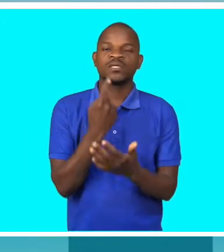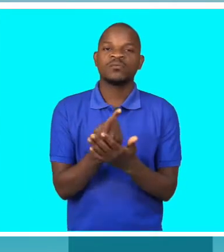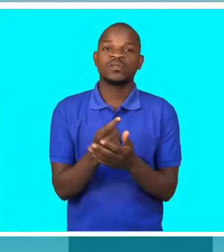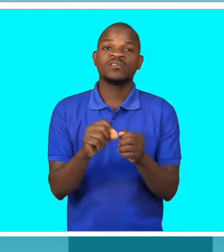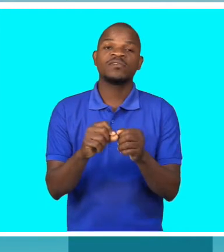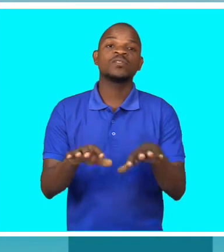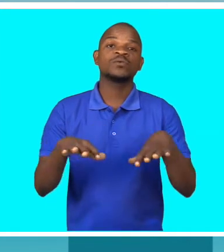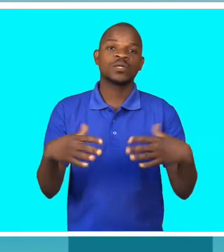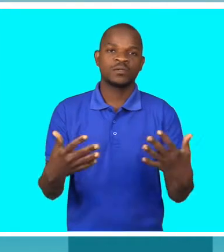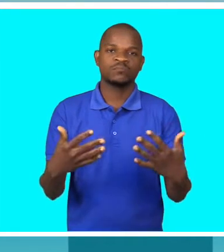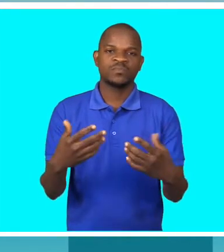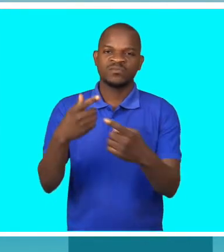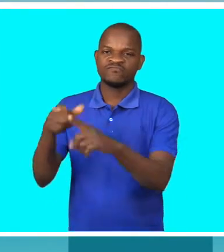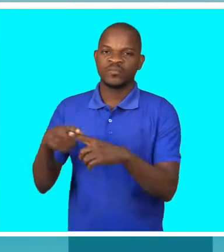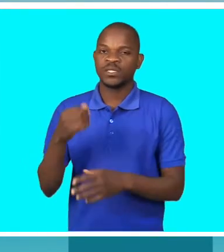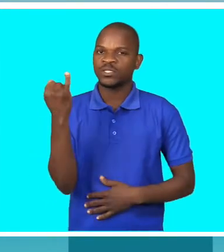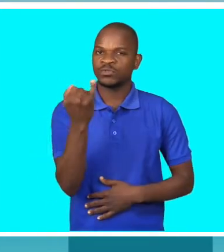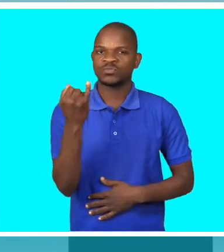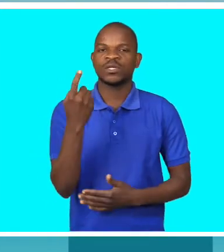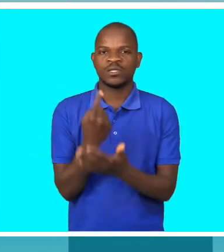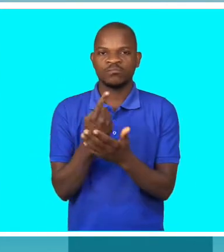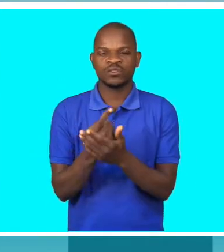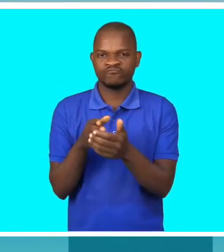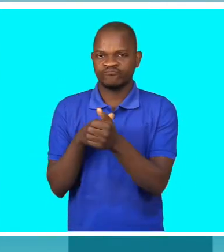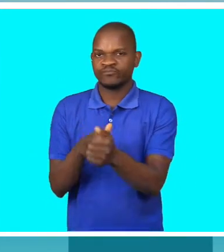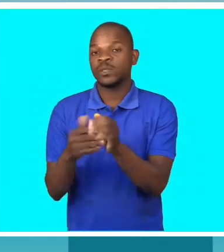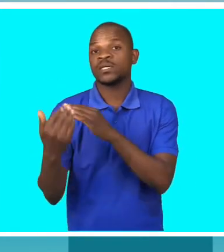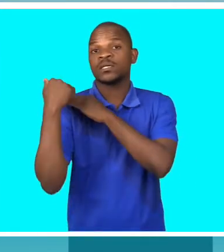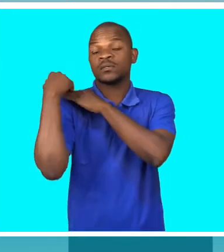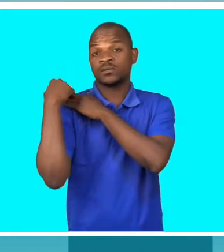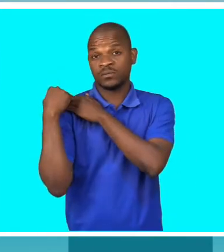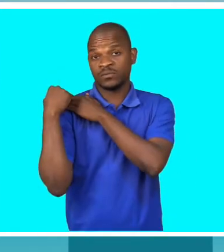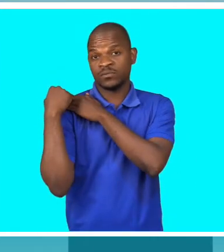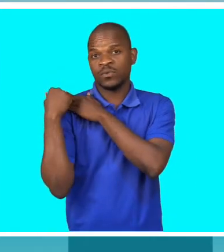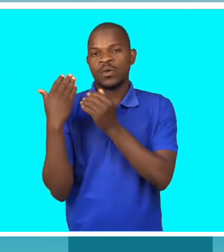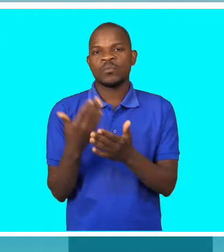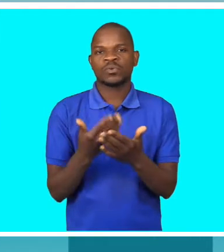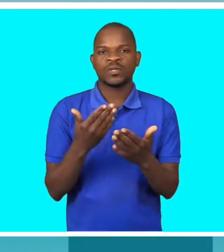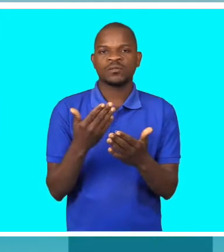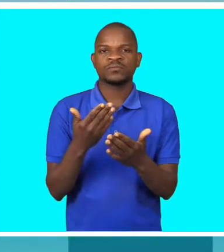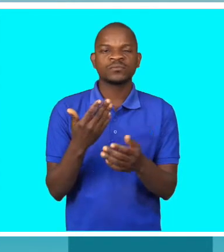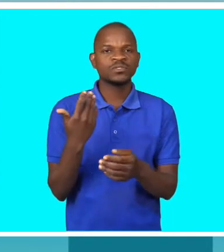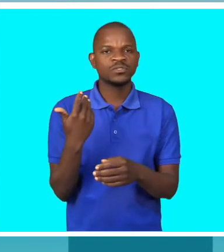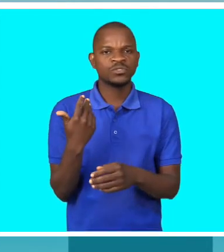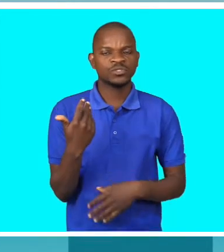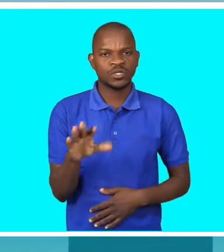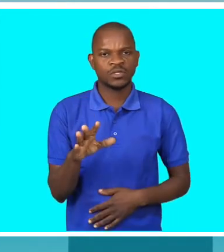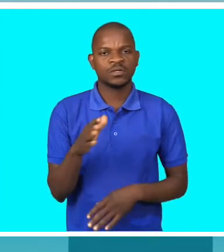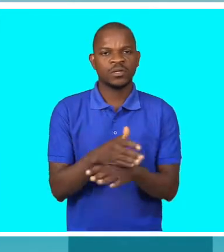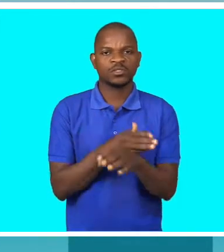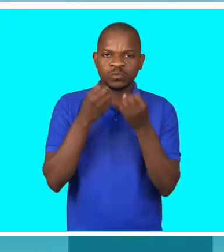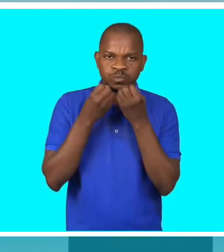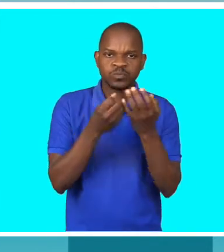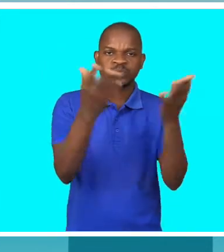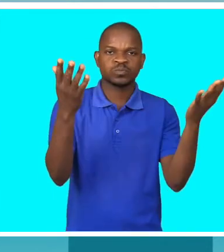reportagens, a vossa maneira de ser, uma televisão feita por pessoas com deficiência, não é? Para pessoas com deficiência. pessoas